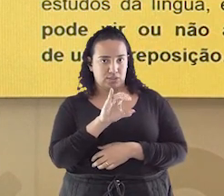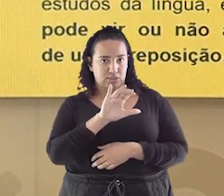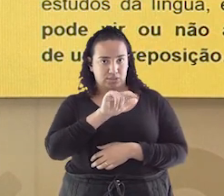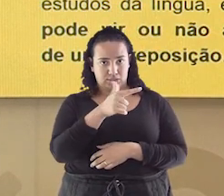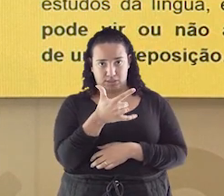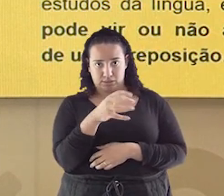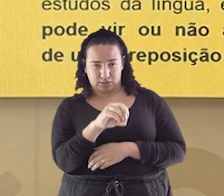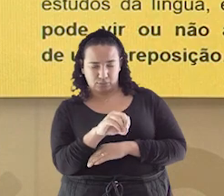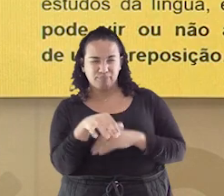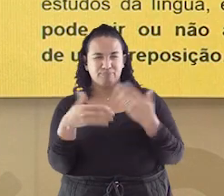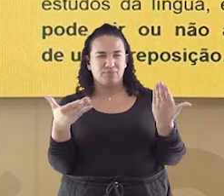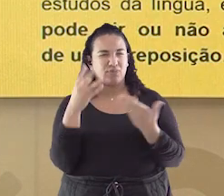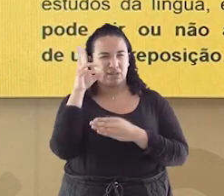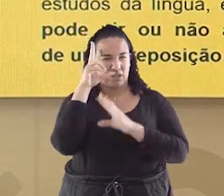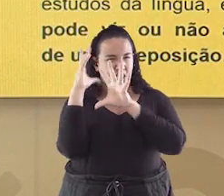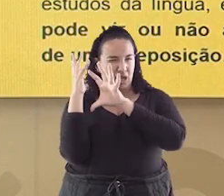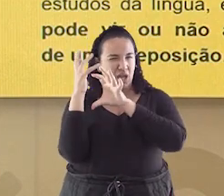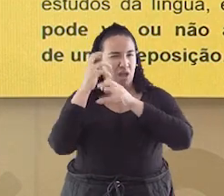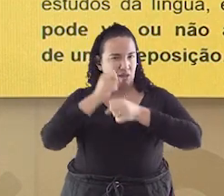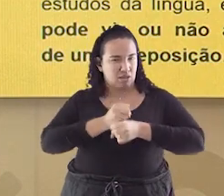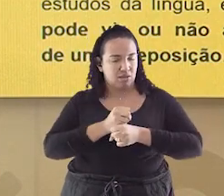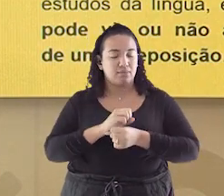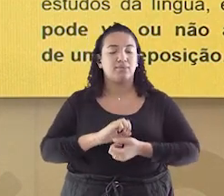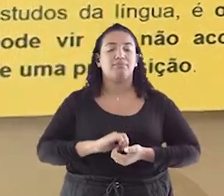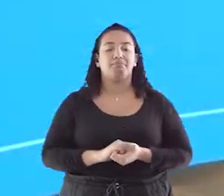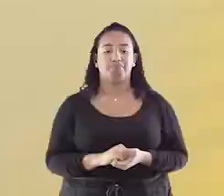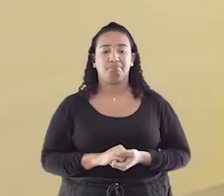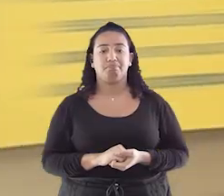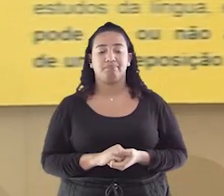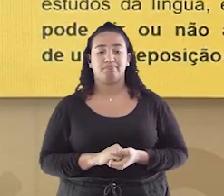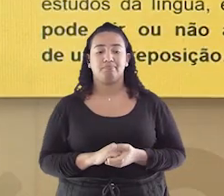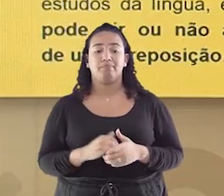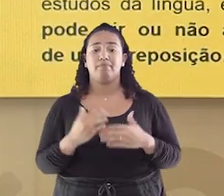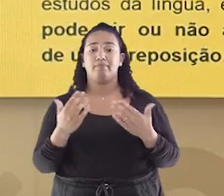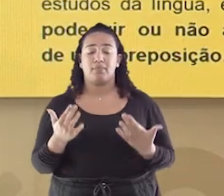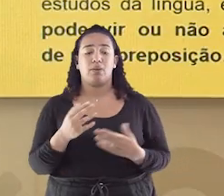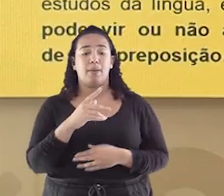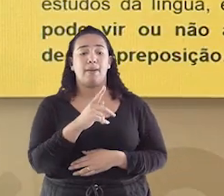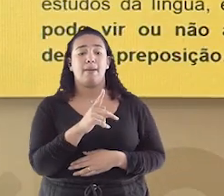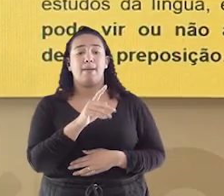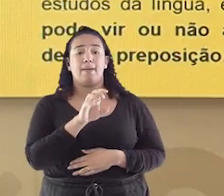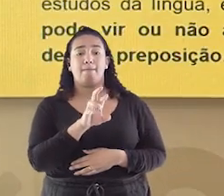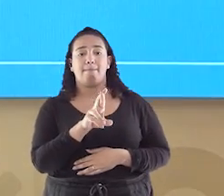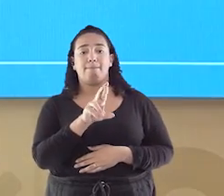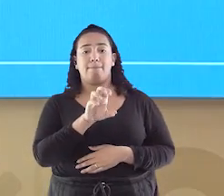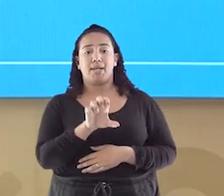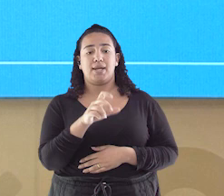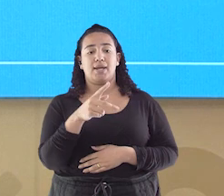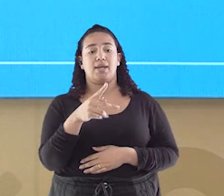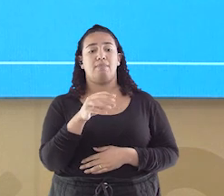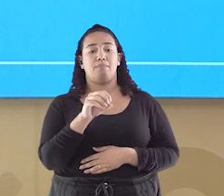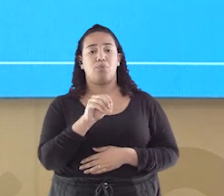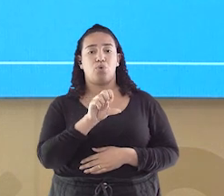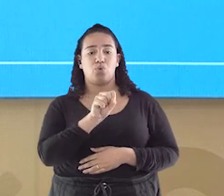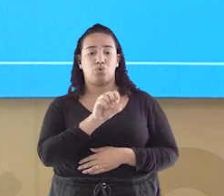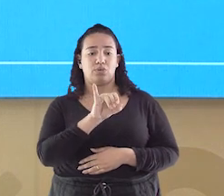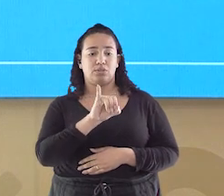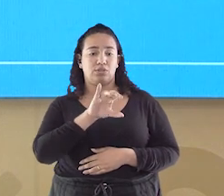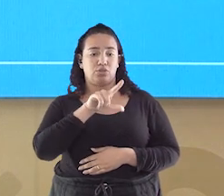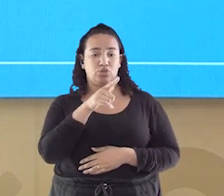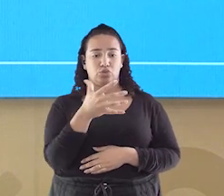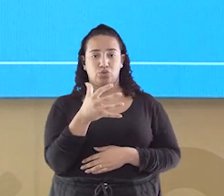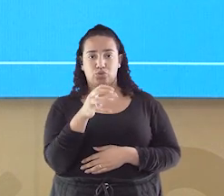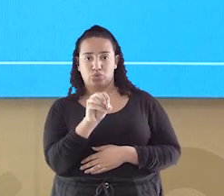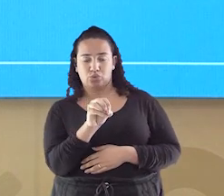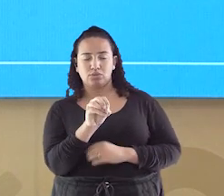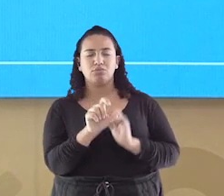as preposições para entendermos a transitividade verbal? As preposições são definidas como palavras